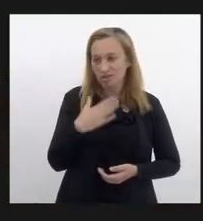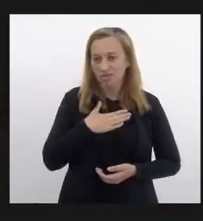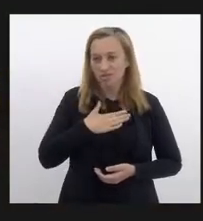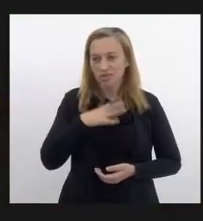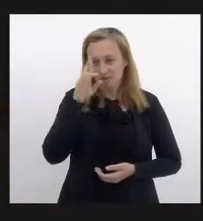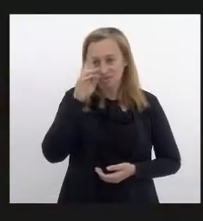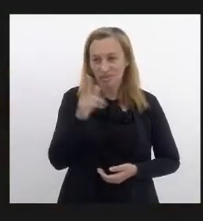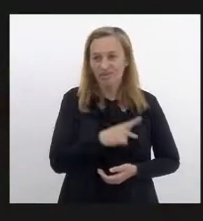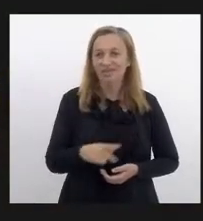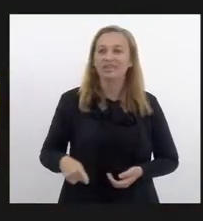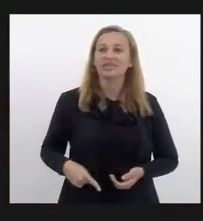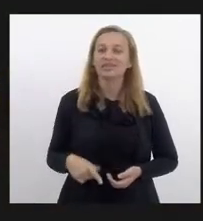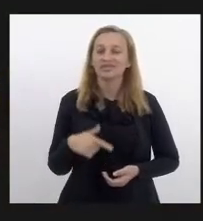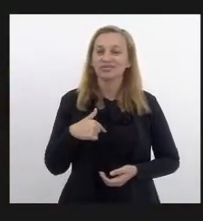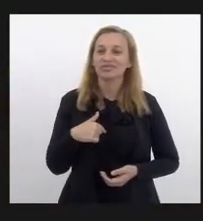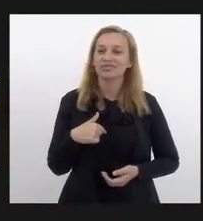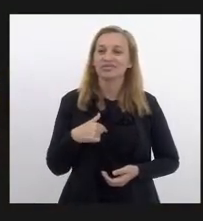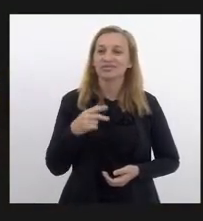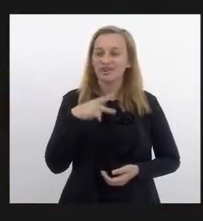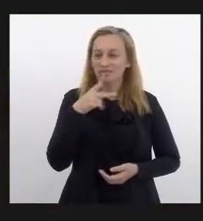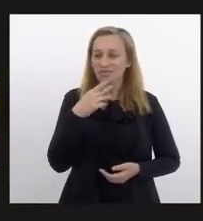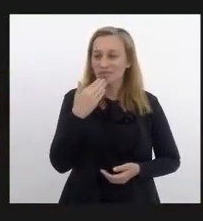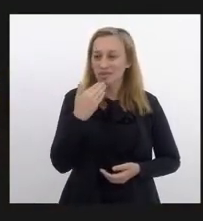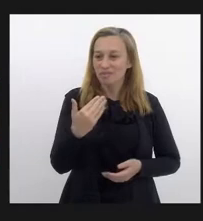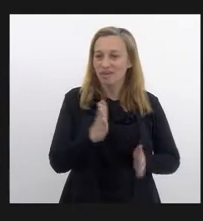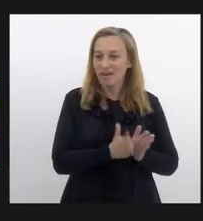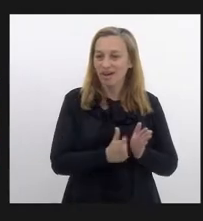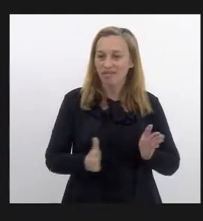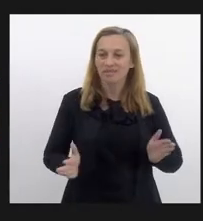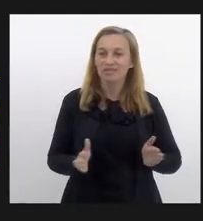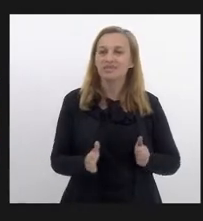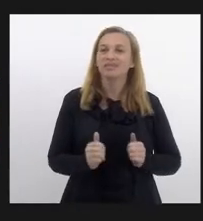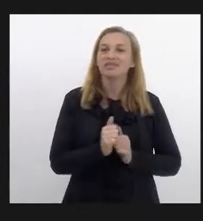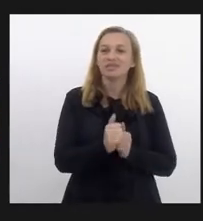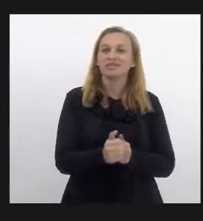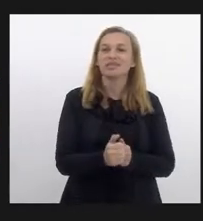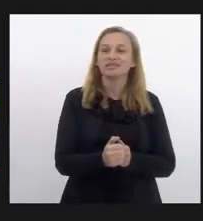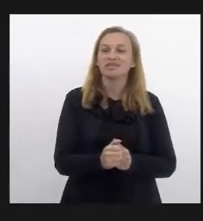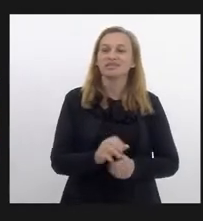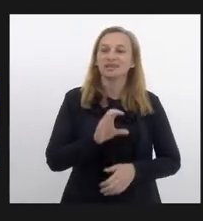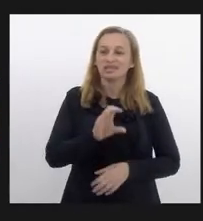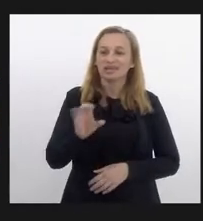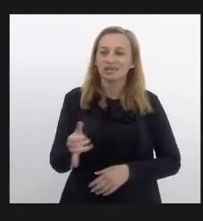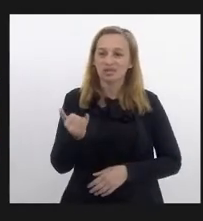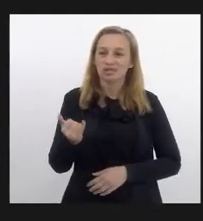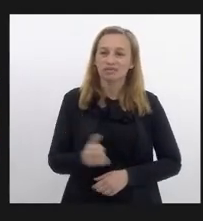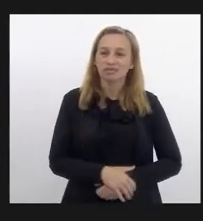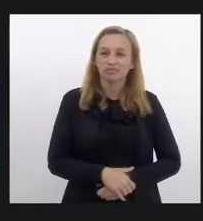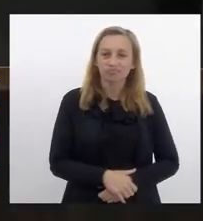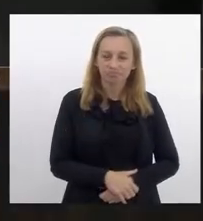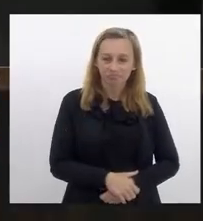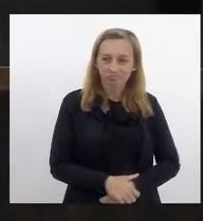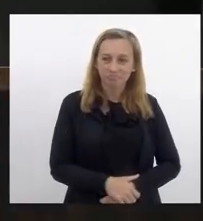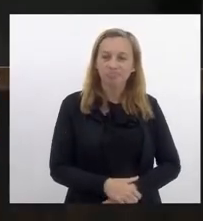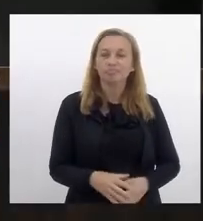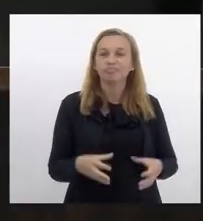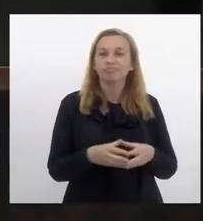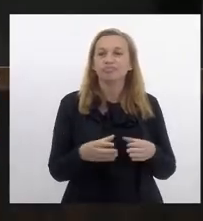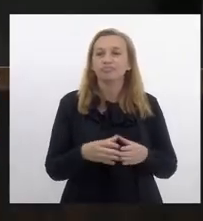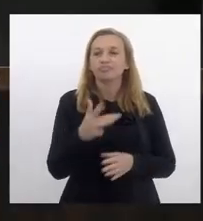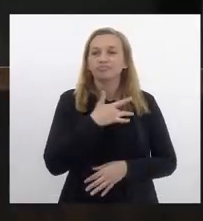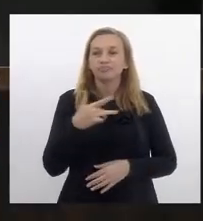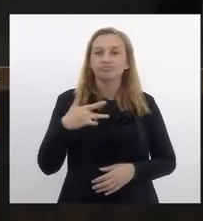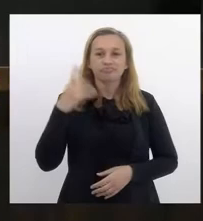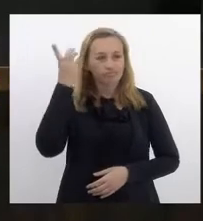presidente. Estava aqui já pedindo uma questão de ordem. Acompanhe, presidente, o parecer da CCJ. Pela Comissão de Saúde, deputada